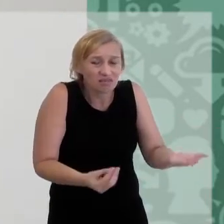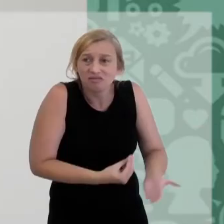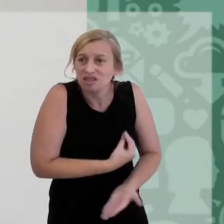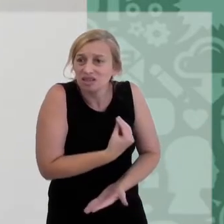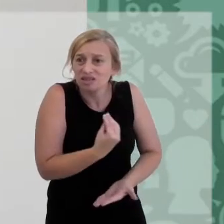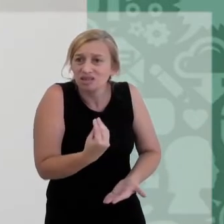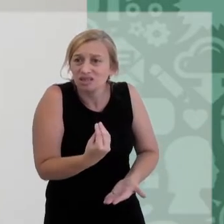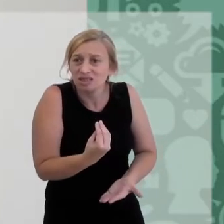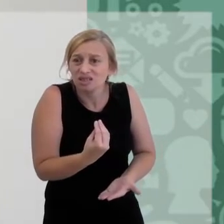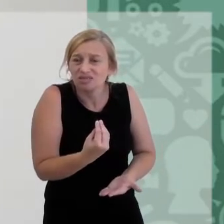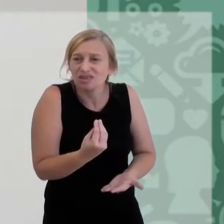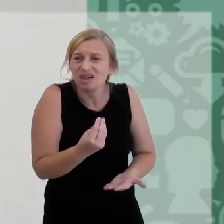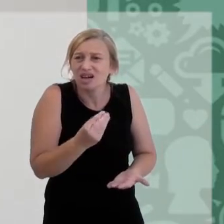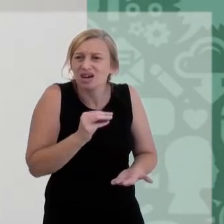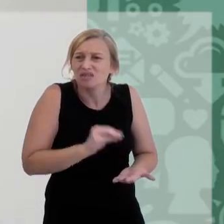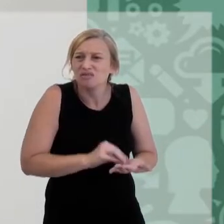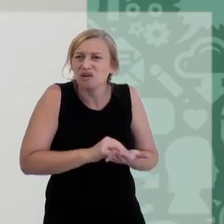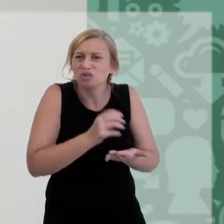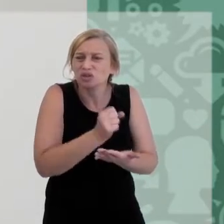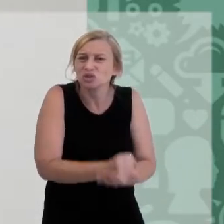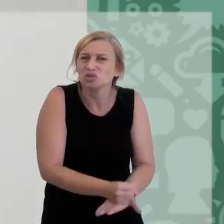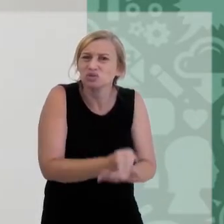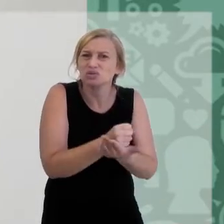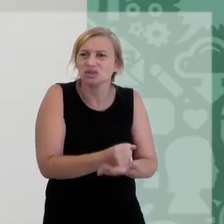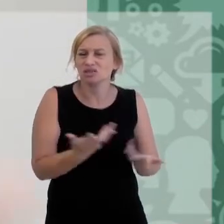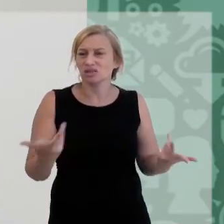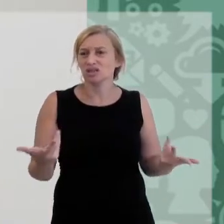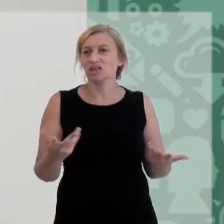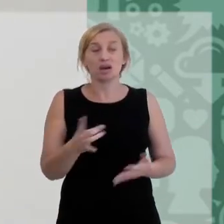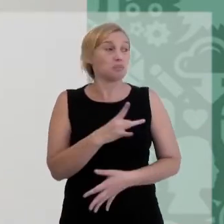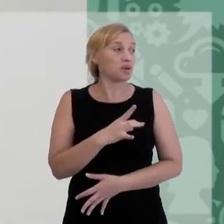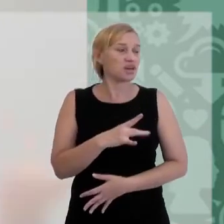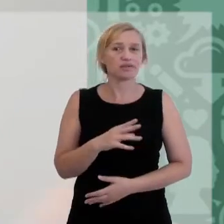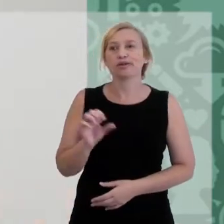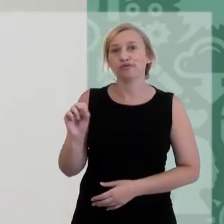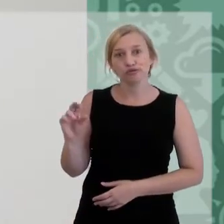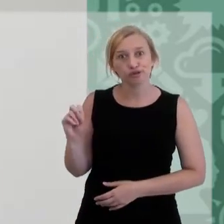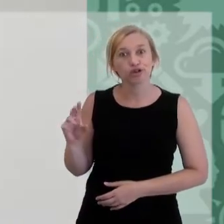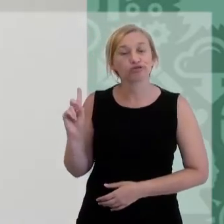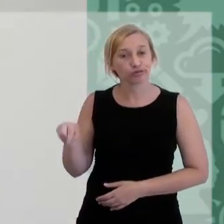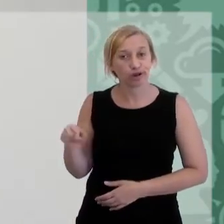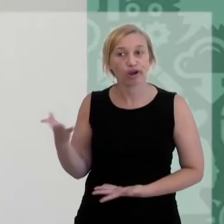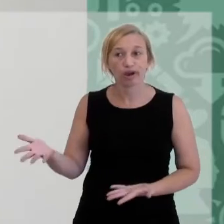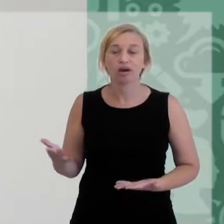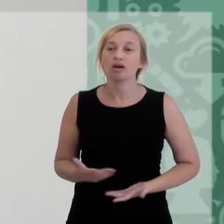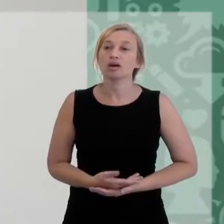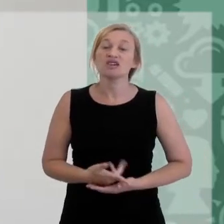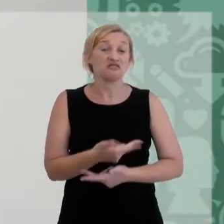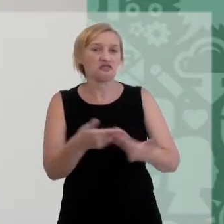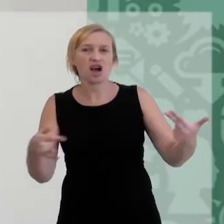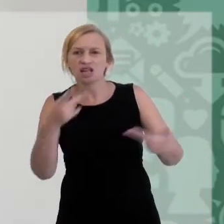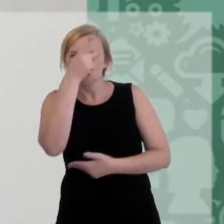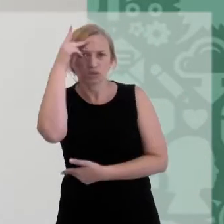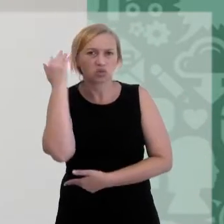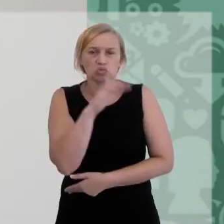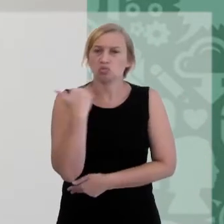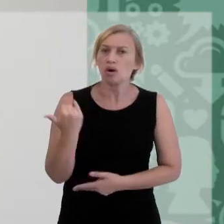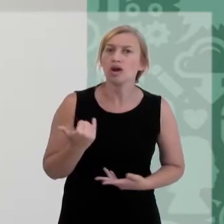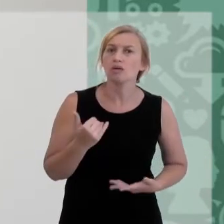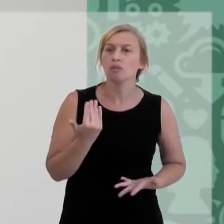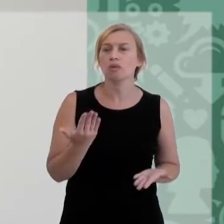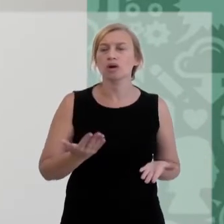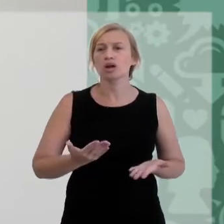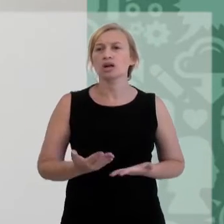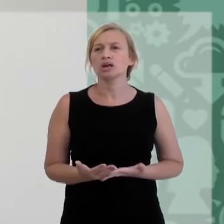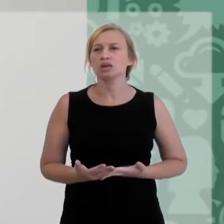mesmo. Dá uma instabilidade, dava muito medo, porque no final das contas era um vírus, né, que, enfim, levou milhares de vidas.